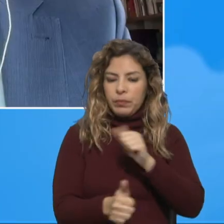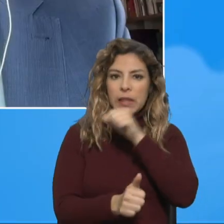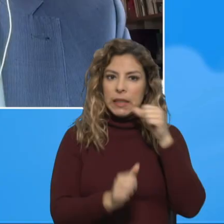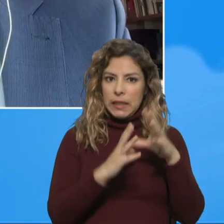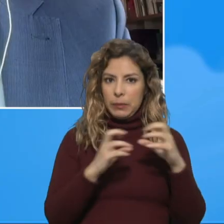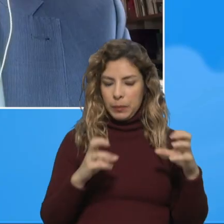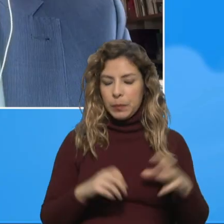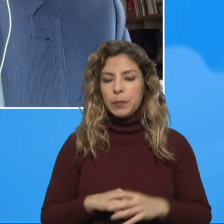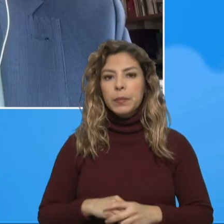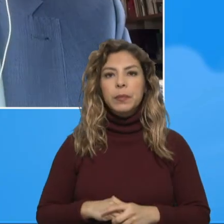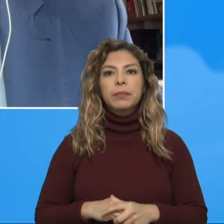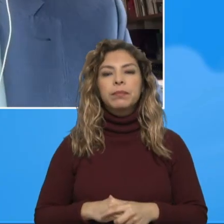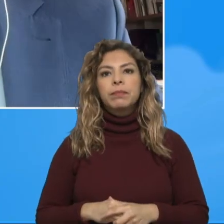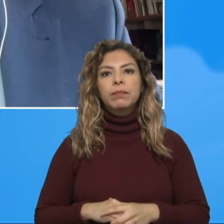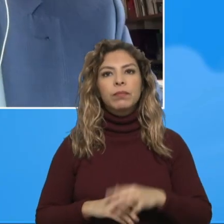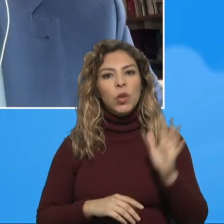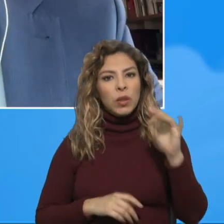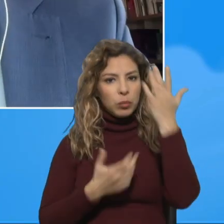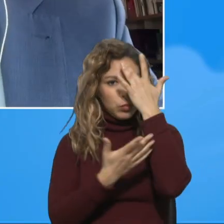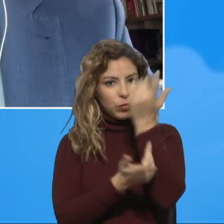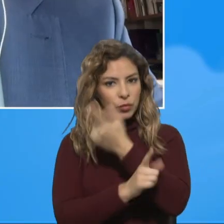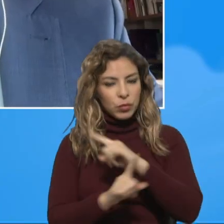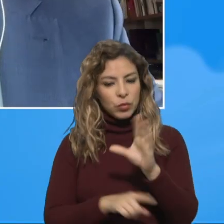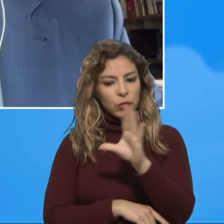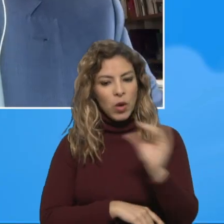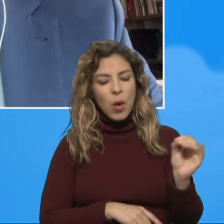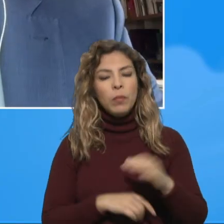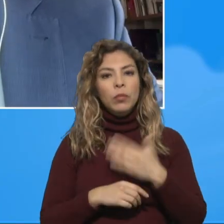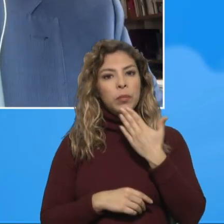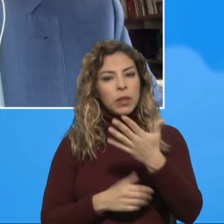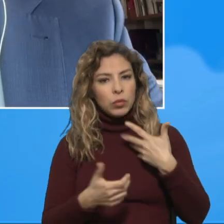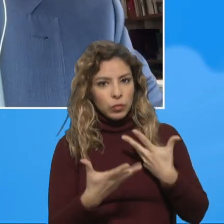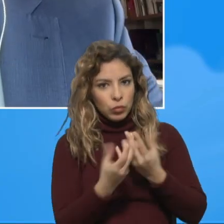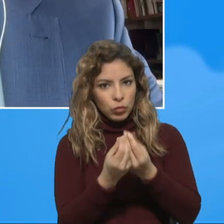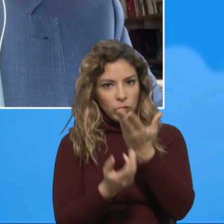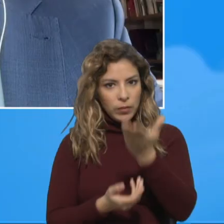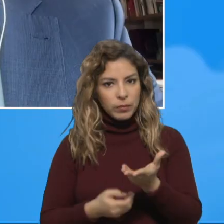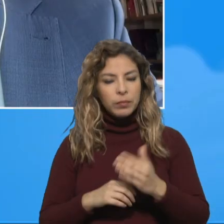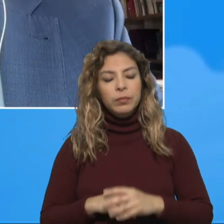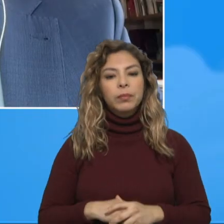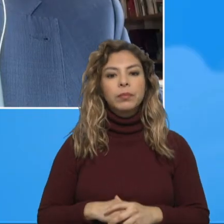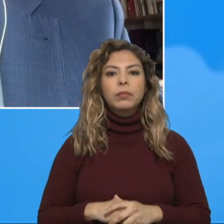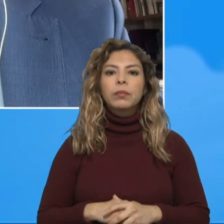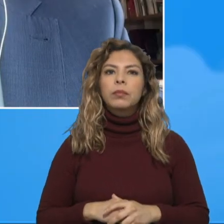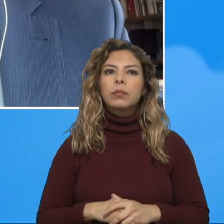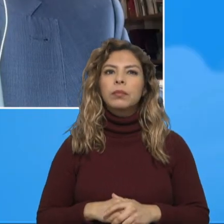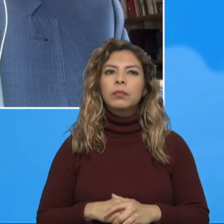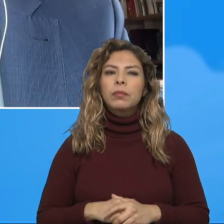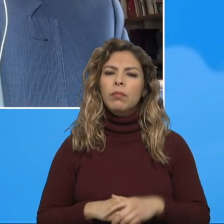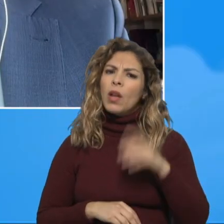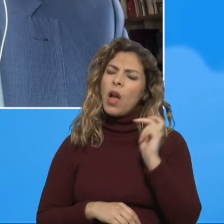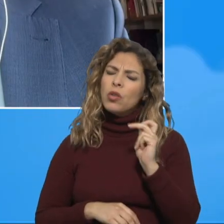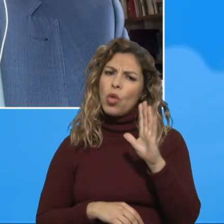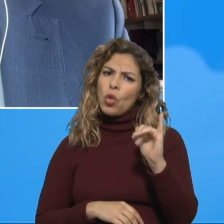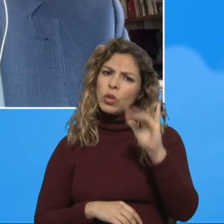digital. Professor João Duque, muito obrigado por estar connosco no programa Eclésia, nestes 12 anos de